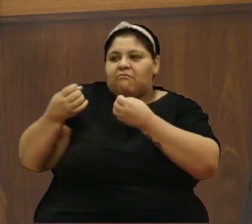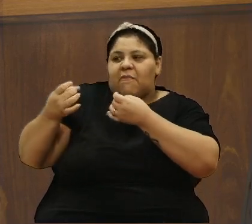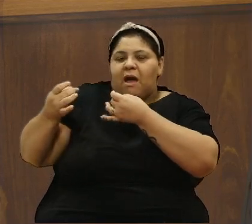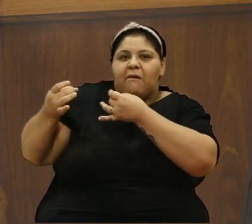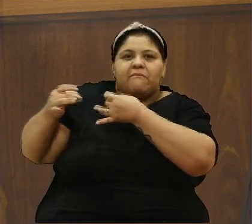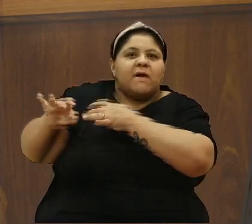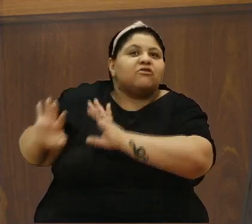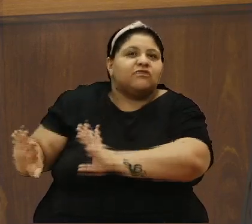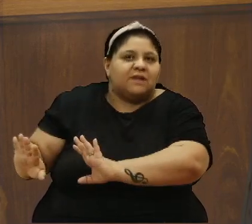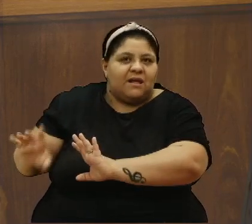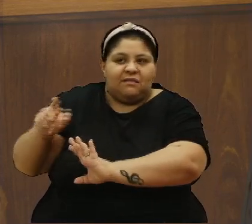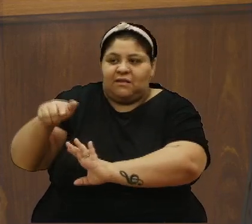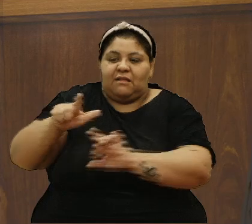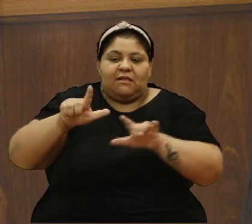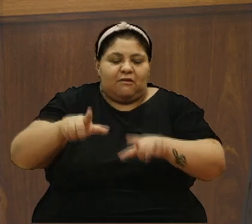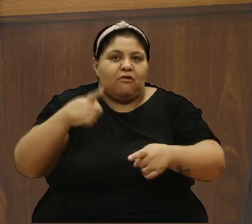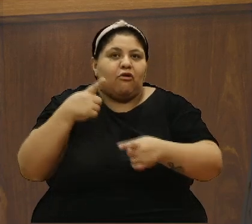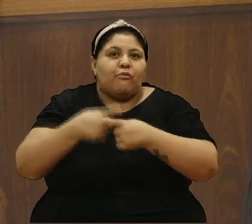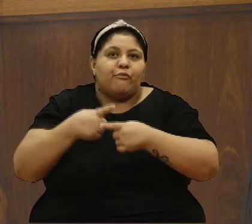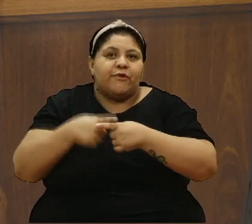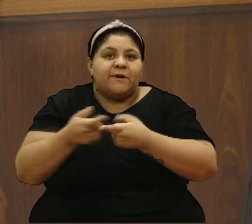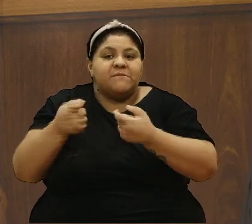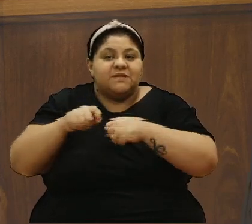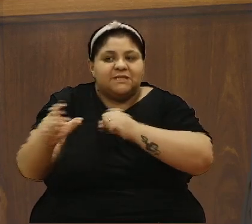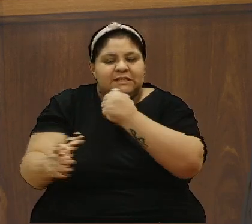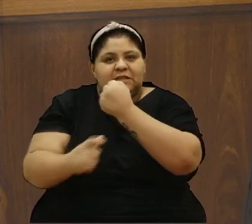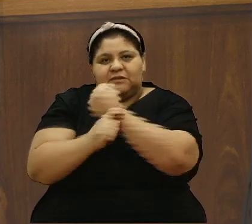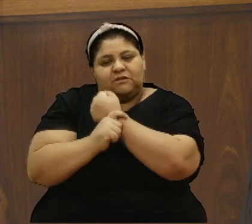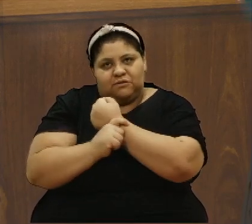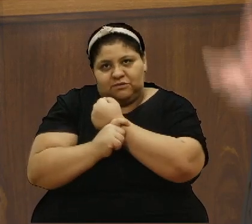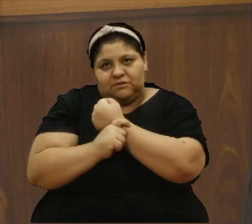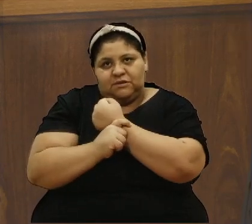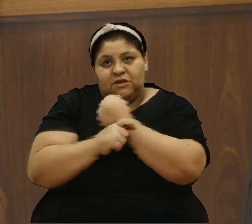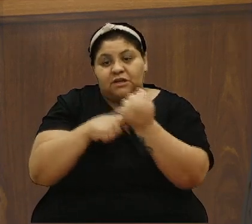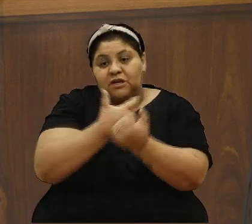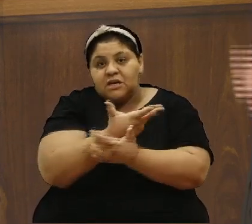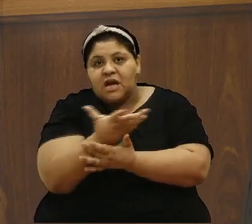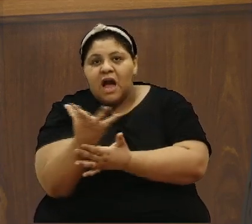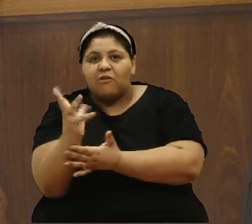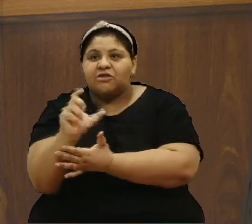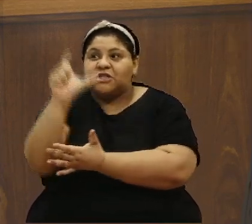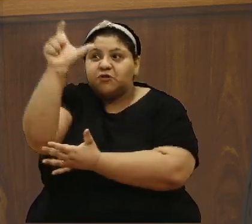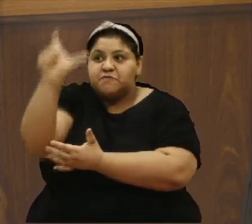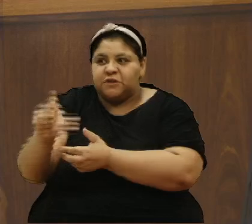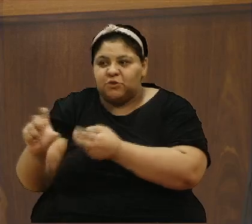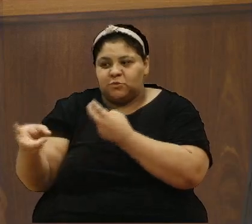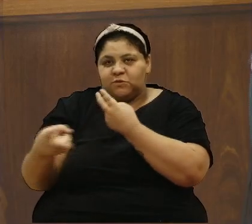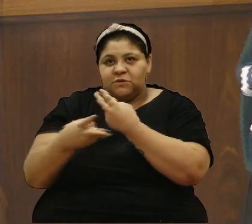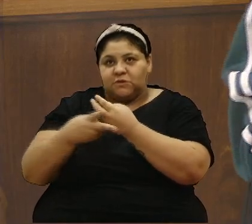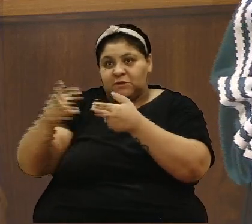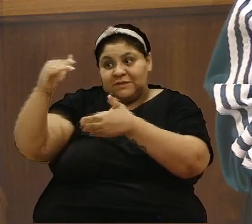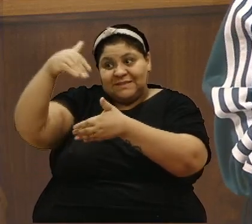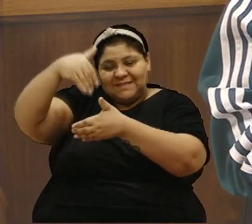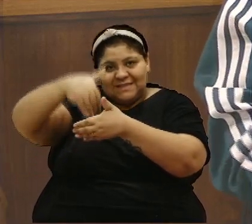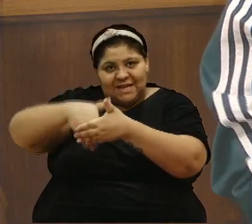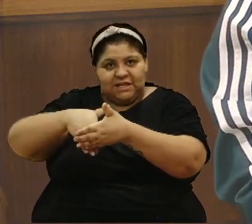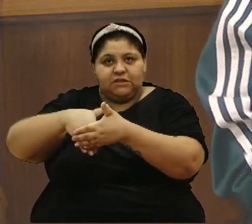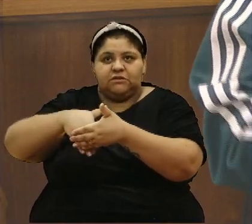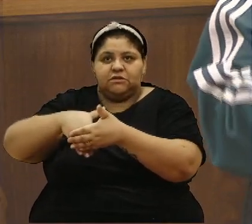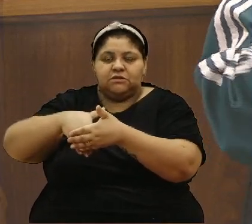às questões da sua própria segurança, porque a quantidade de apenados dentro das nossas